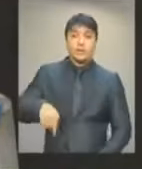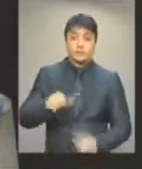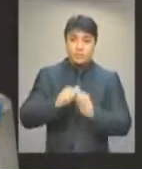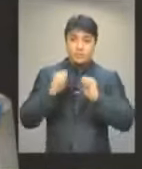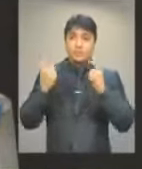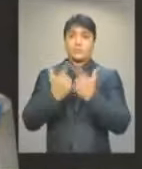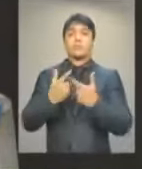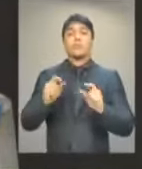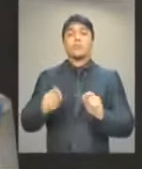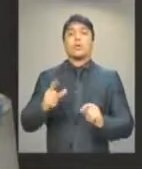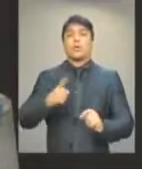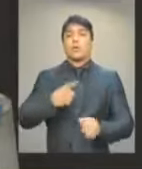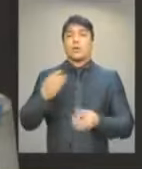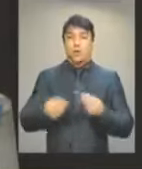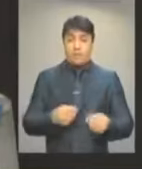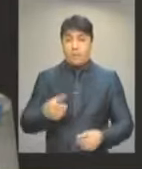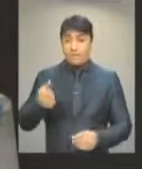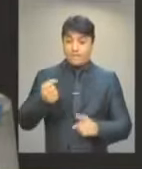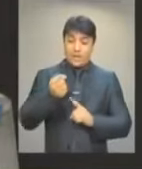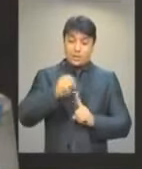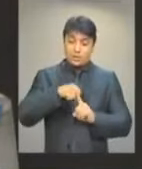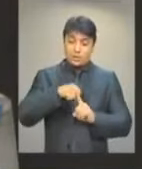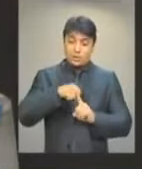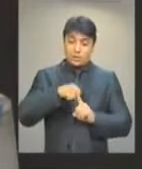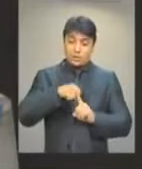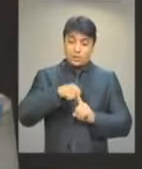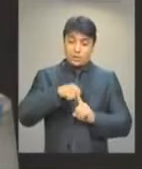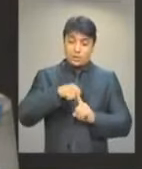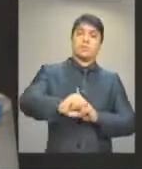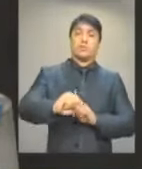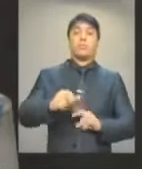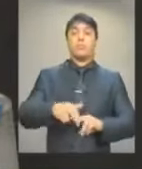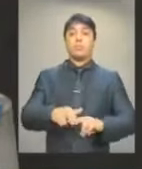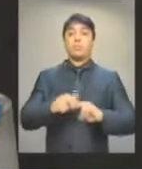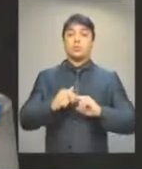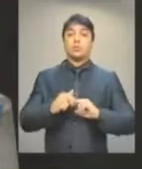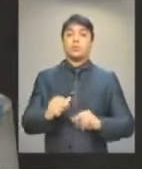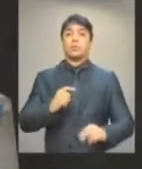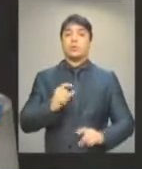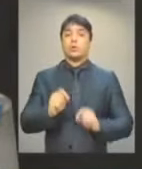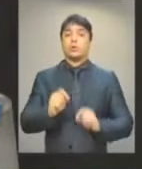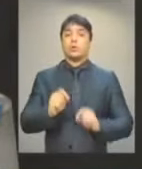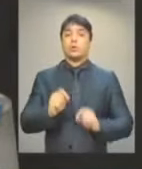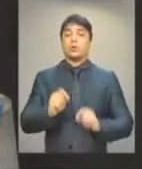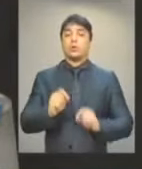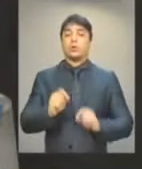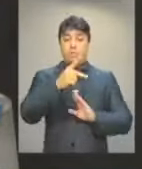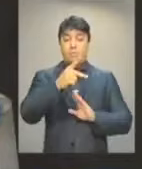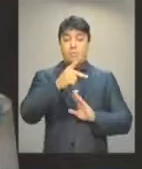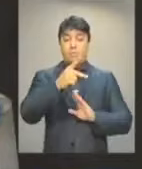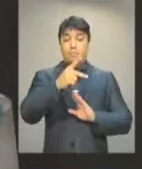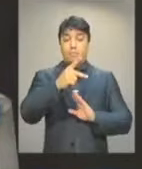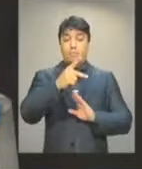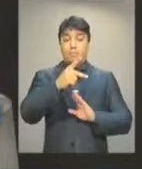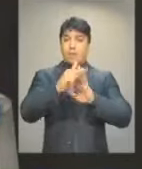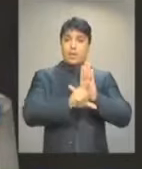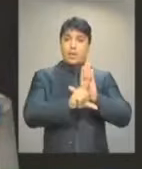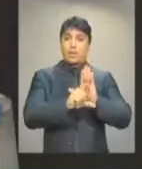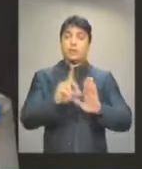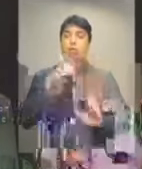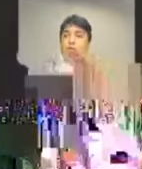casa, medidas de proteção social. Foi por isso que nós apresentamos o primeiro PL, ainda no dia 16